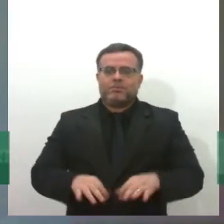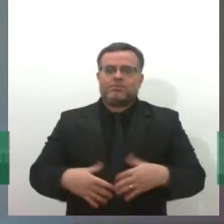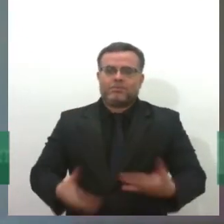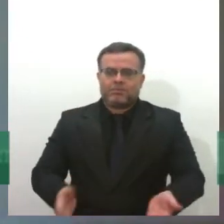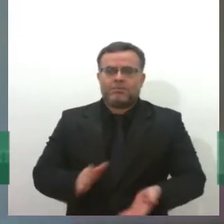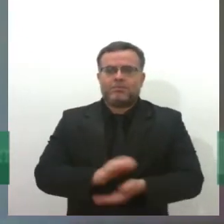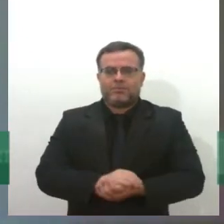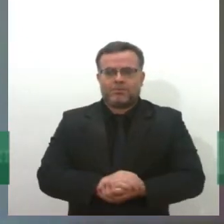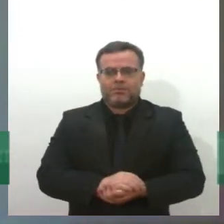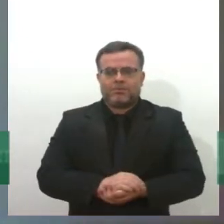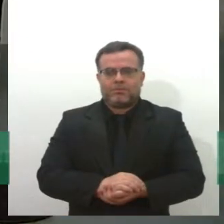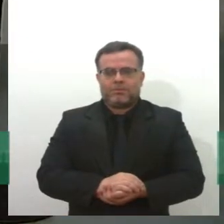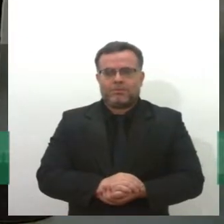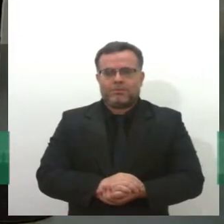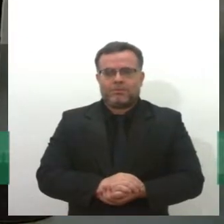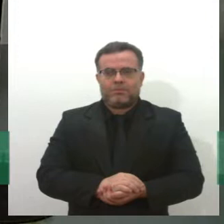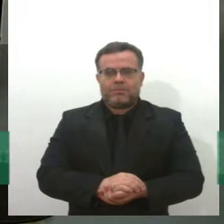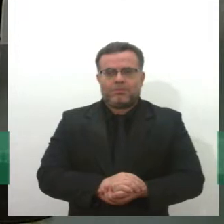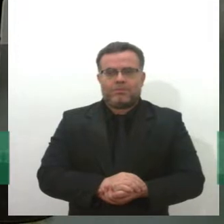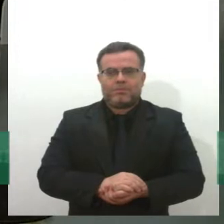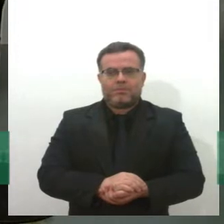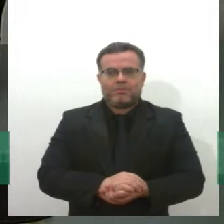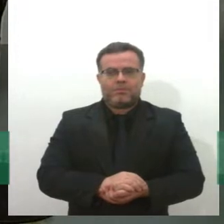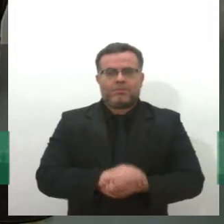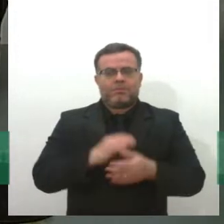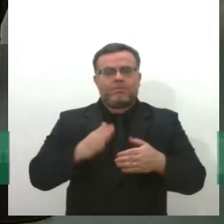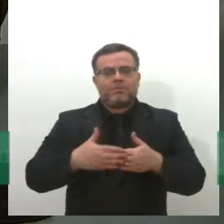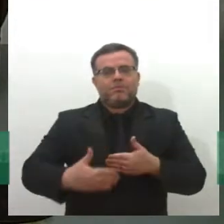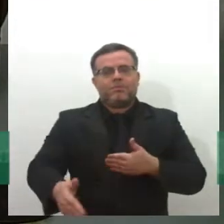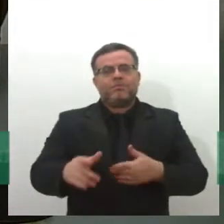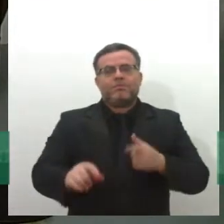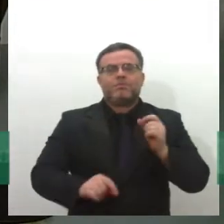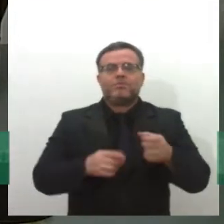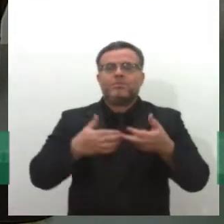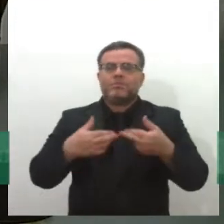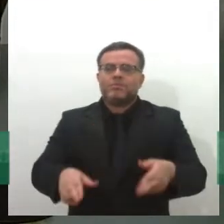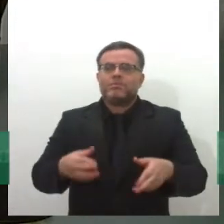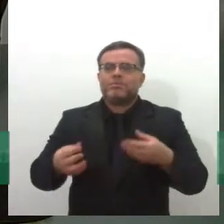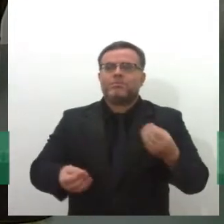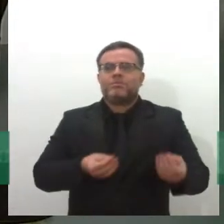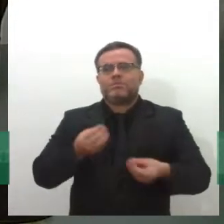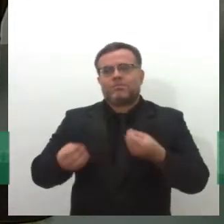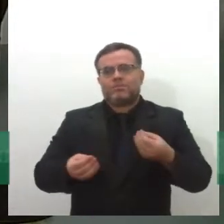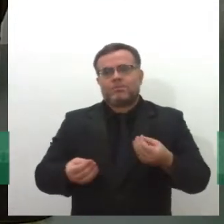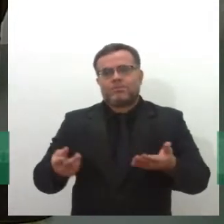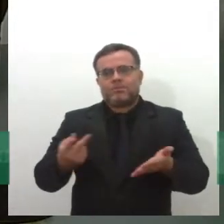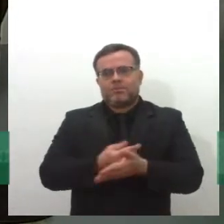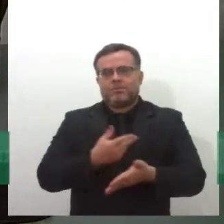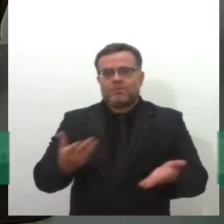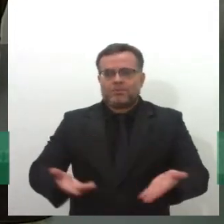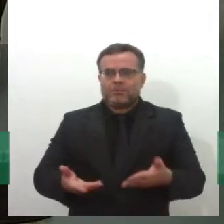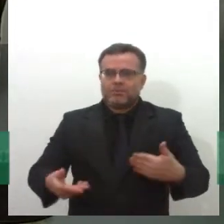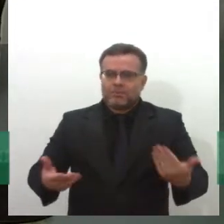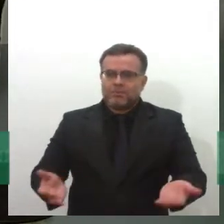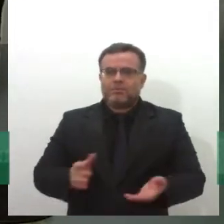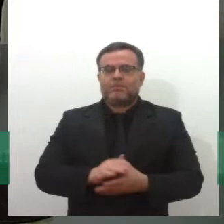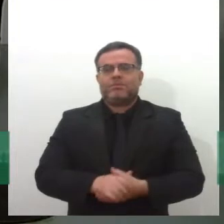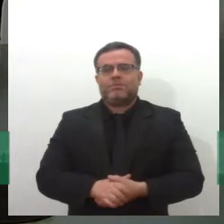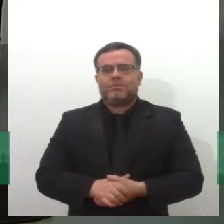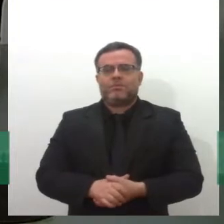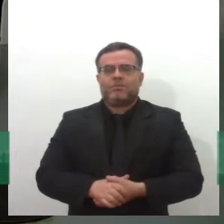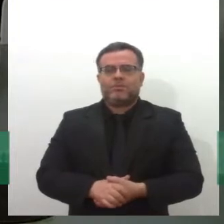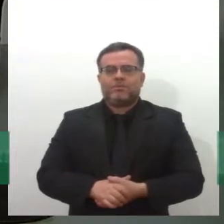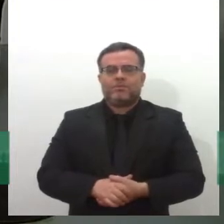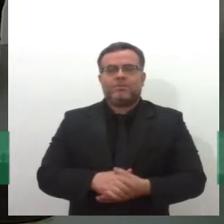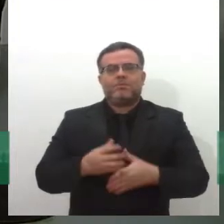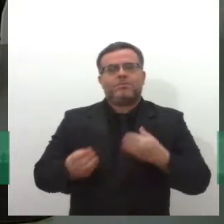tributação. Quais são os próximos passos aí do Concefaz com relação aos estados? O